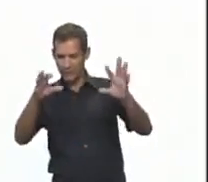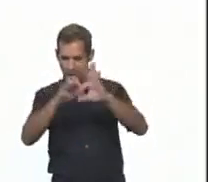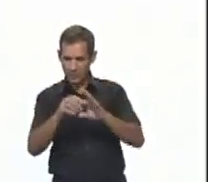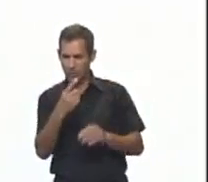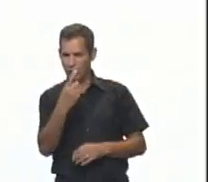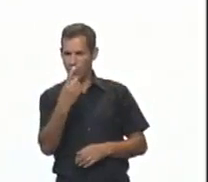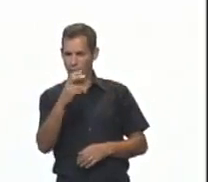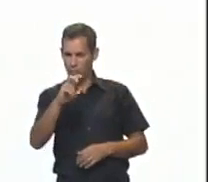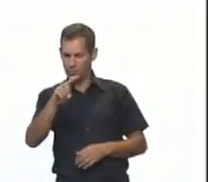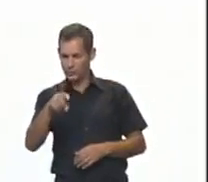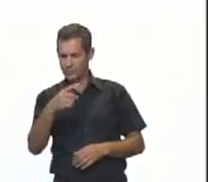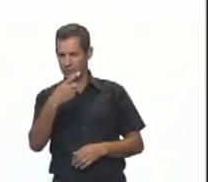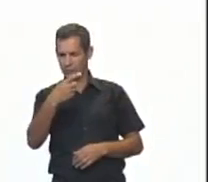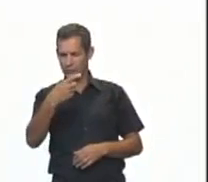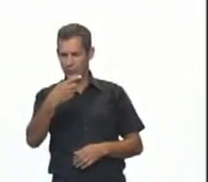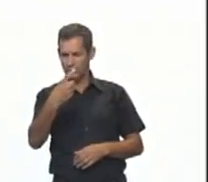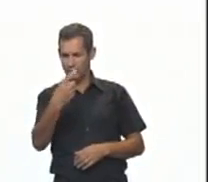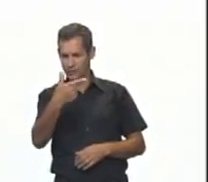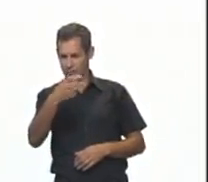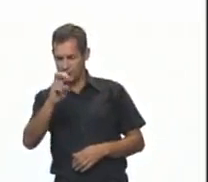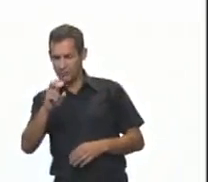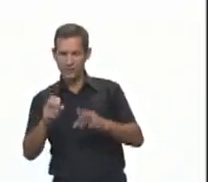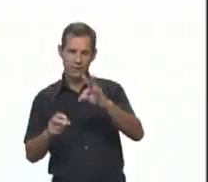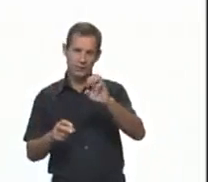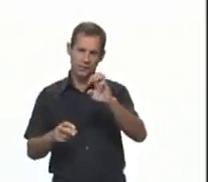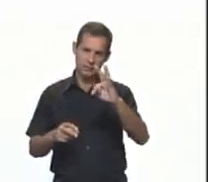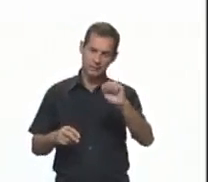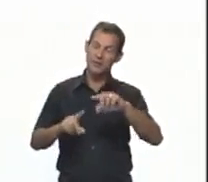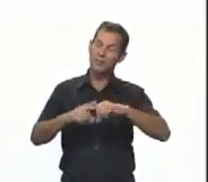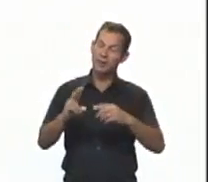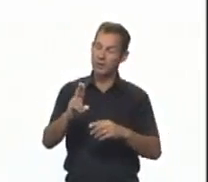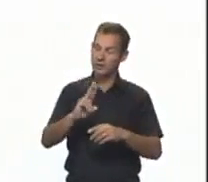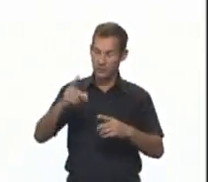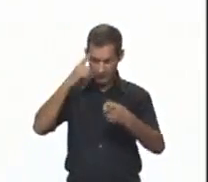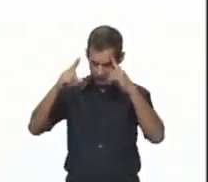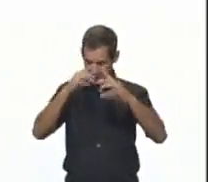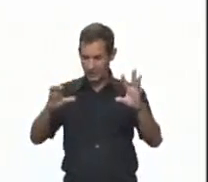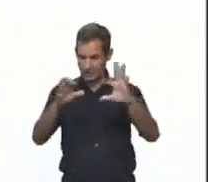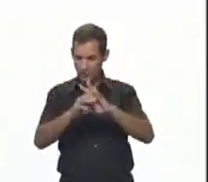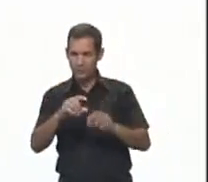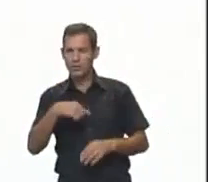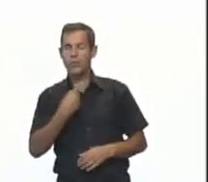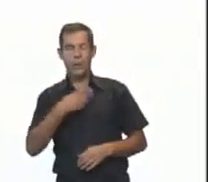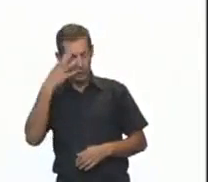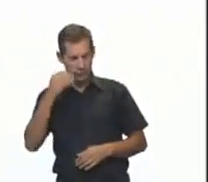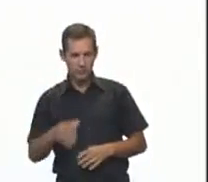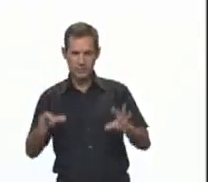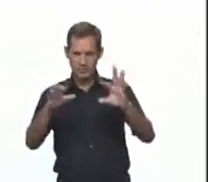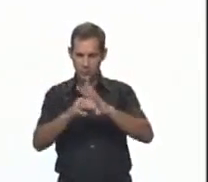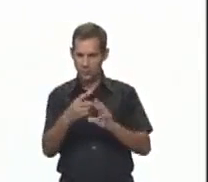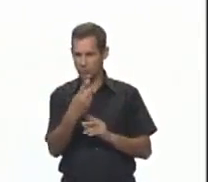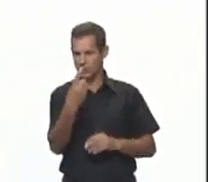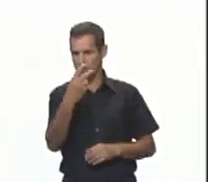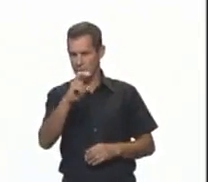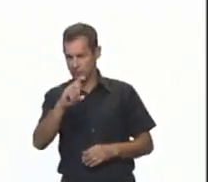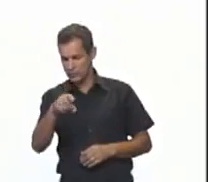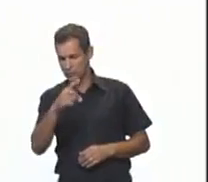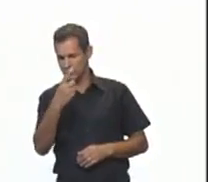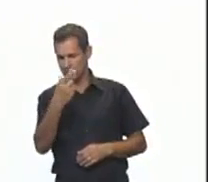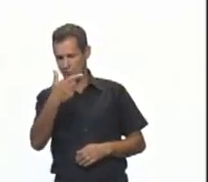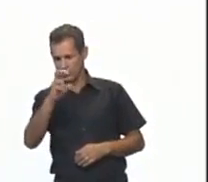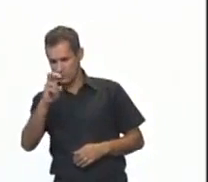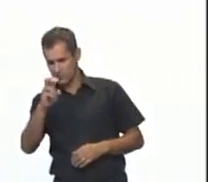integral é 15,125 θ, e utilizando essa ideia aqui da integral, a gente sabe que a integral de